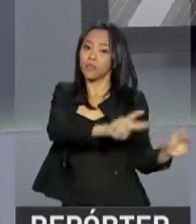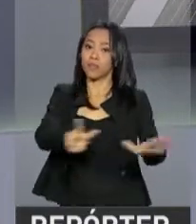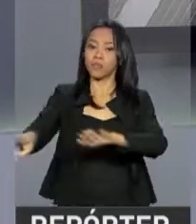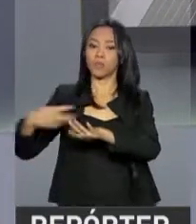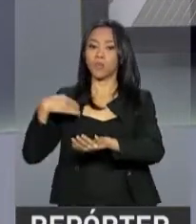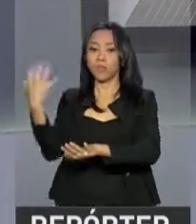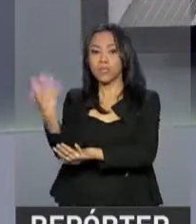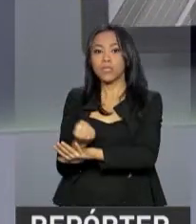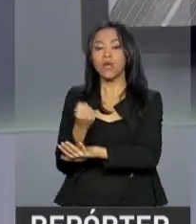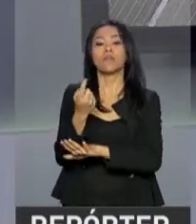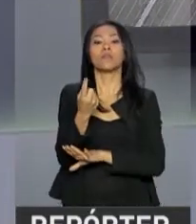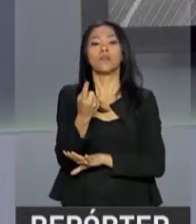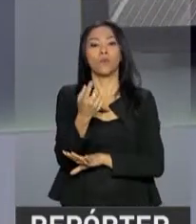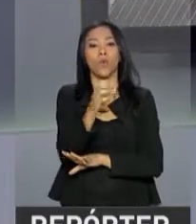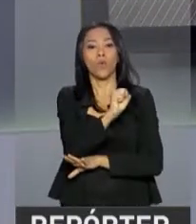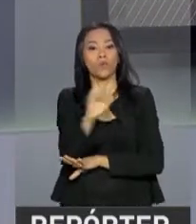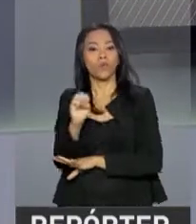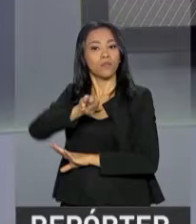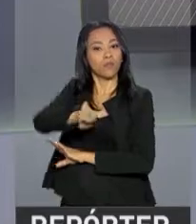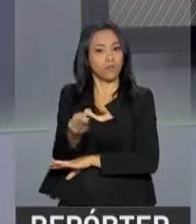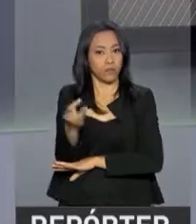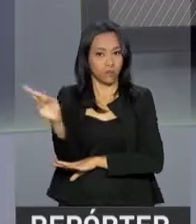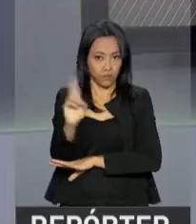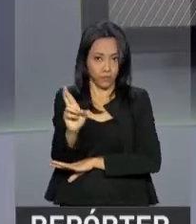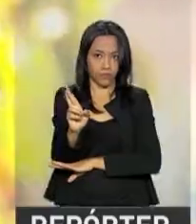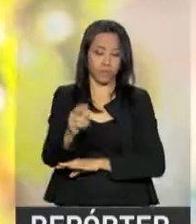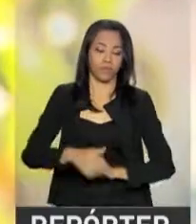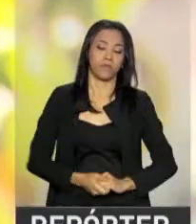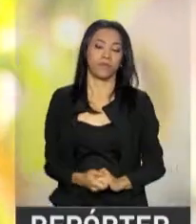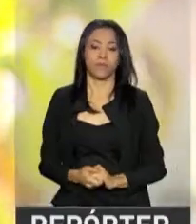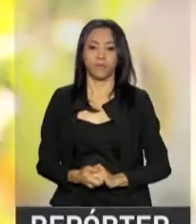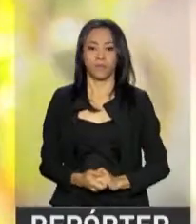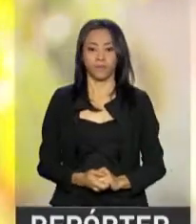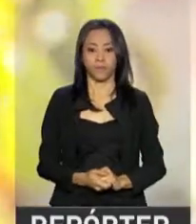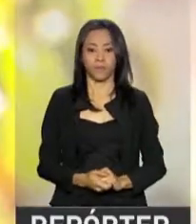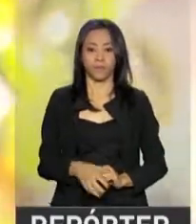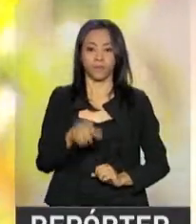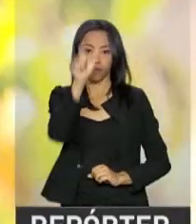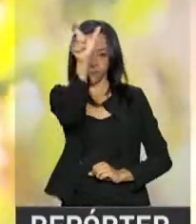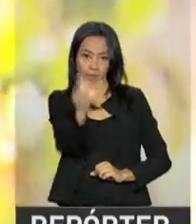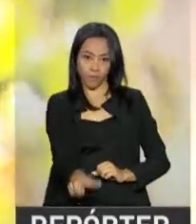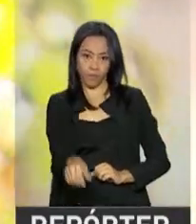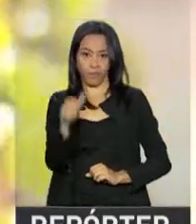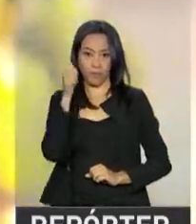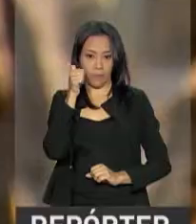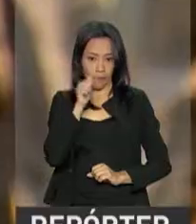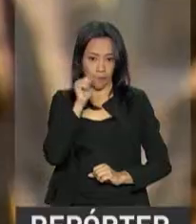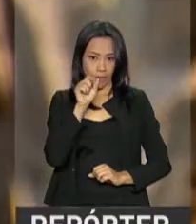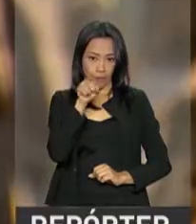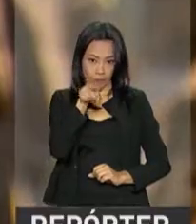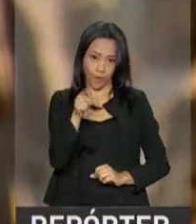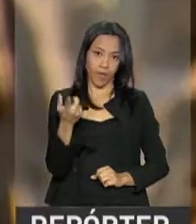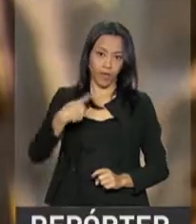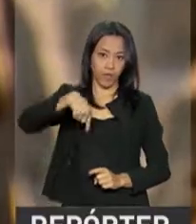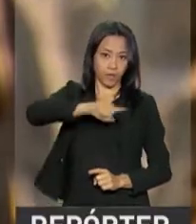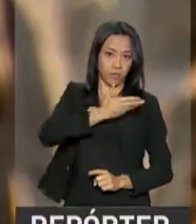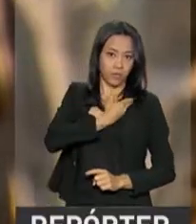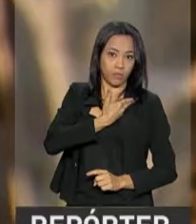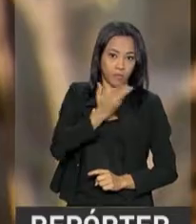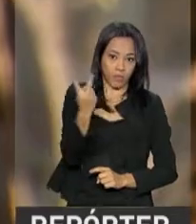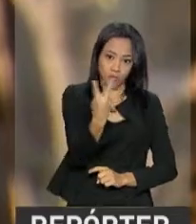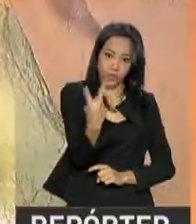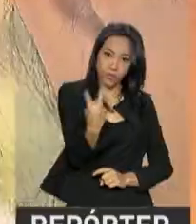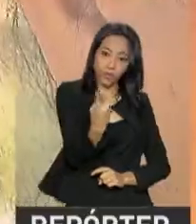a quase 800 milhões de reais a funcionária pública é digna ea sua amiga rosilda